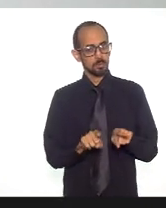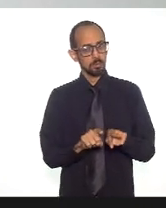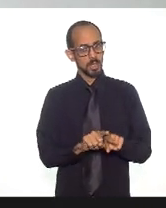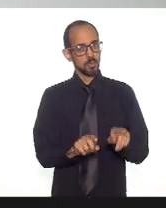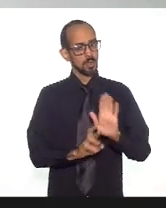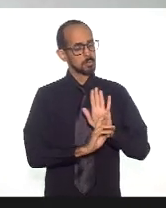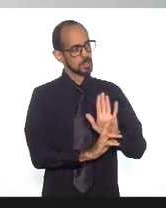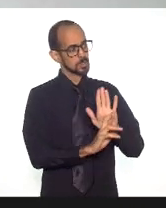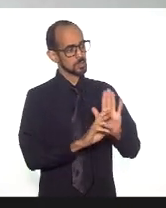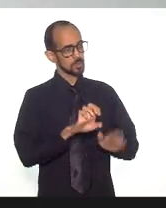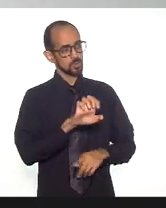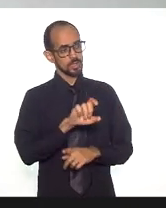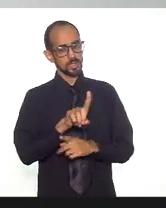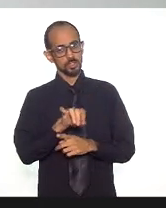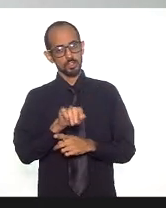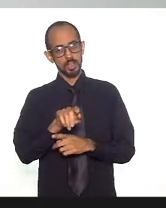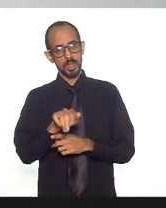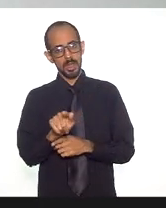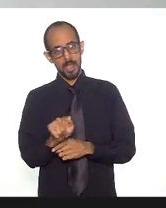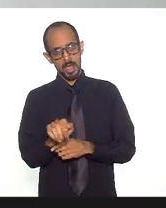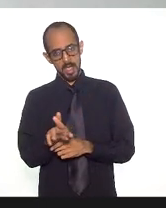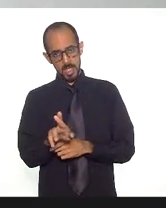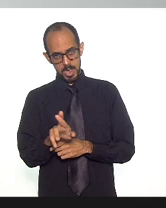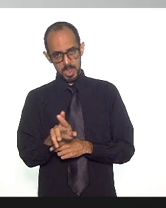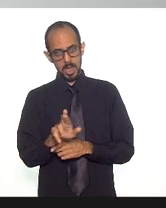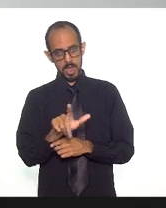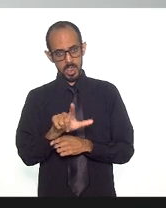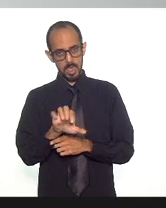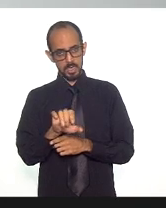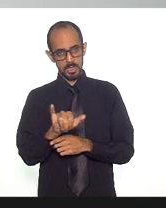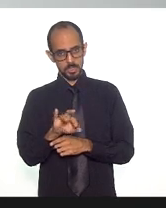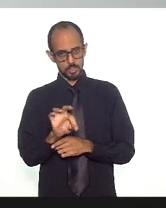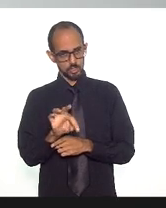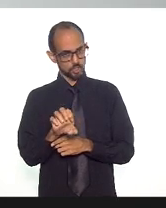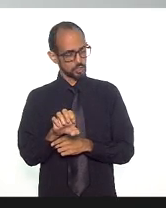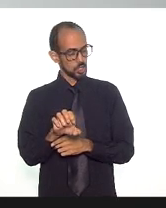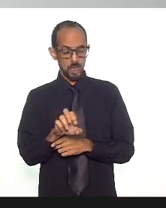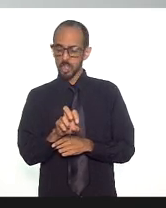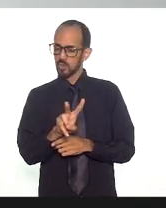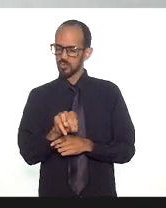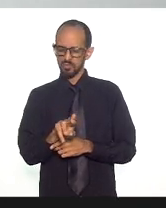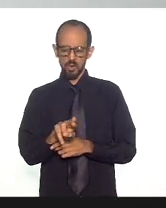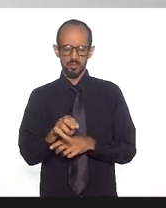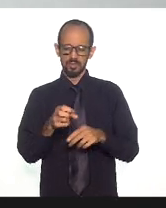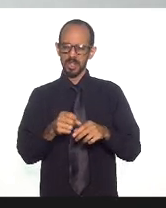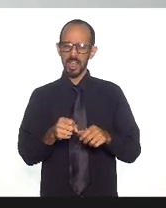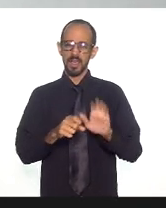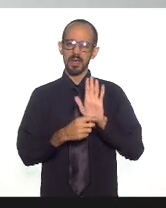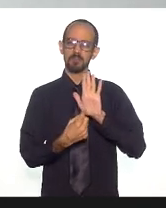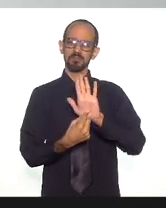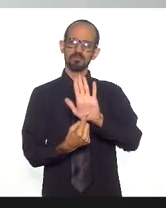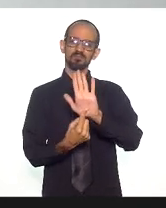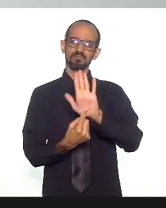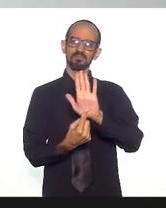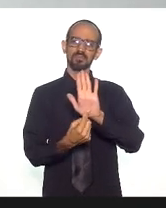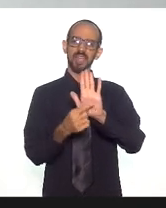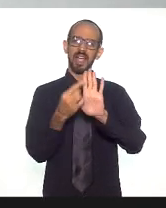Edgar Leite, eu cumprimento a todos. Não citarei nominalmente cada representação sindical, cada representação